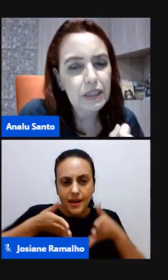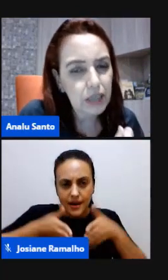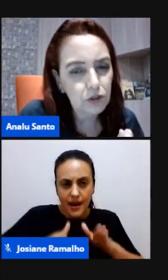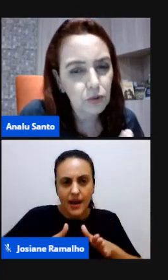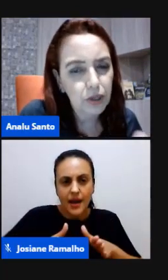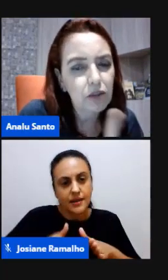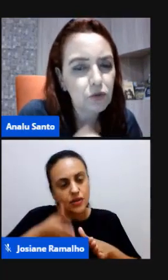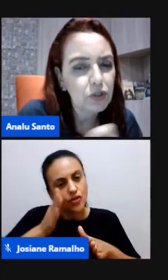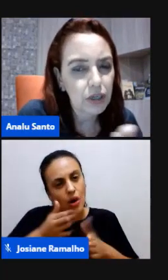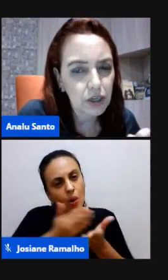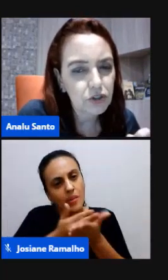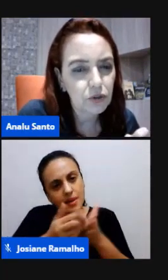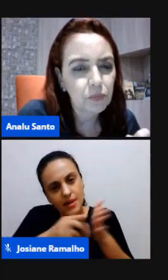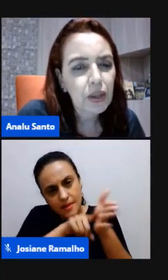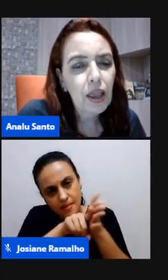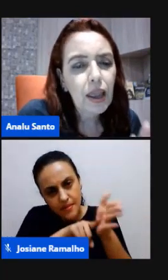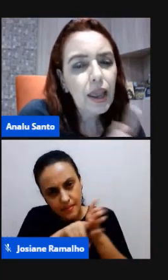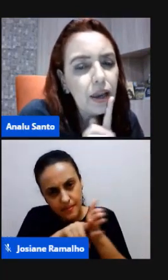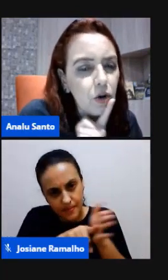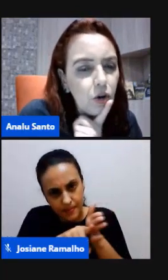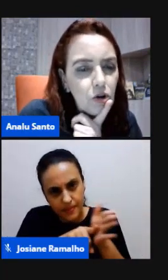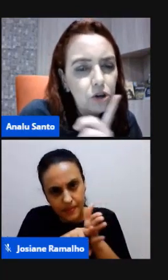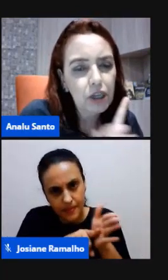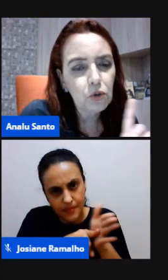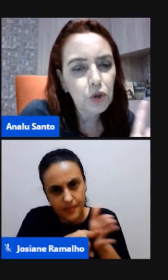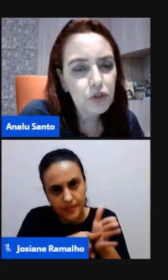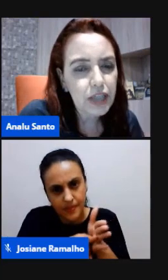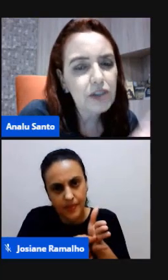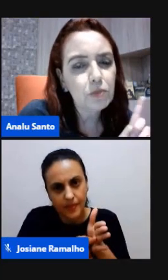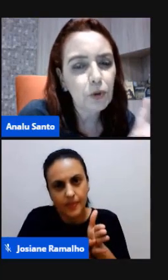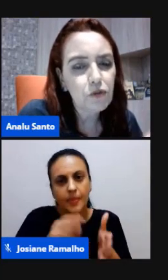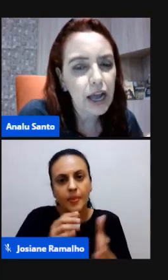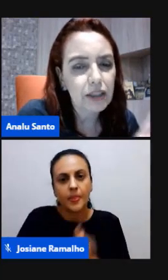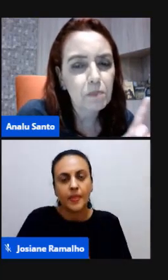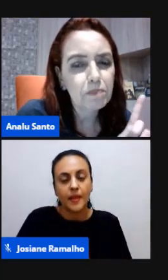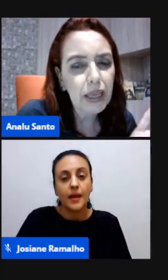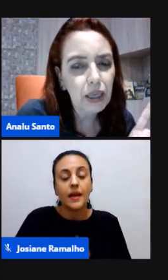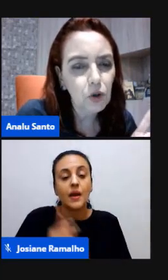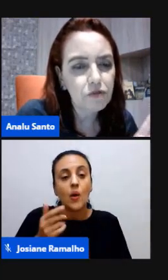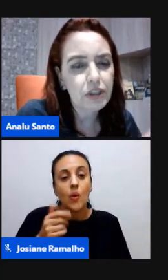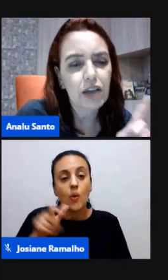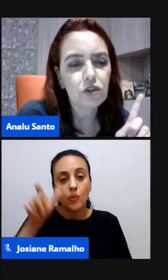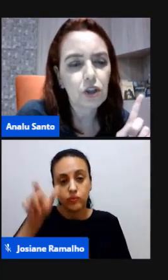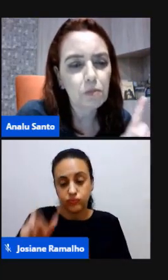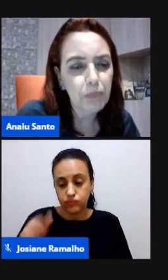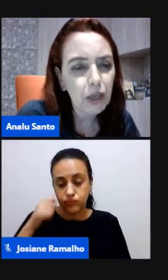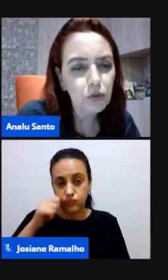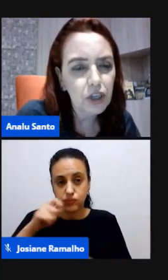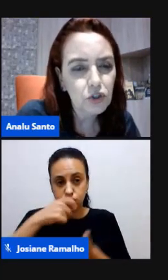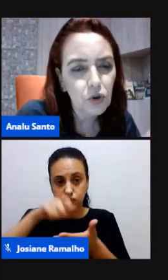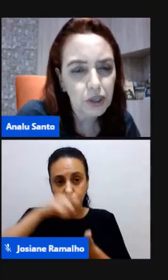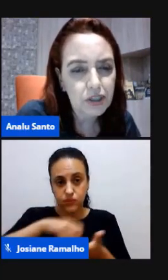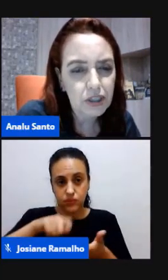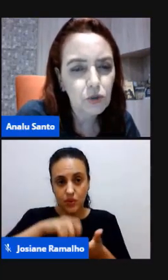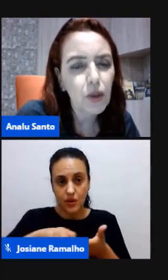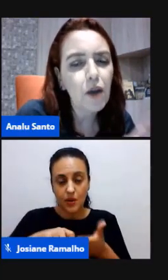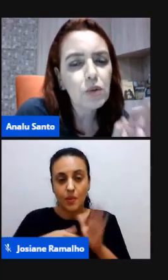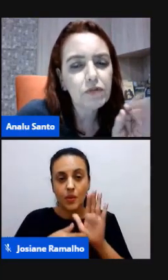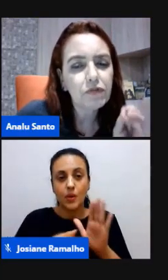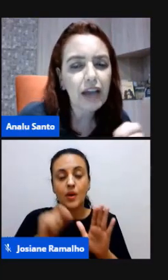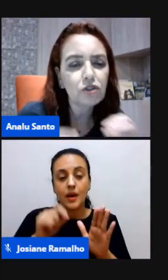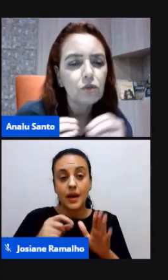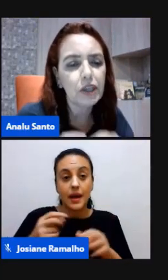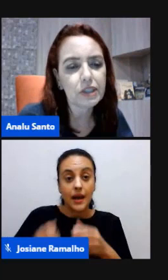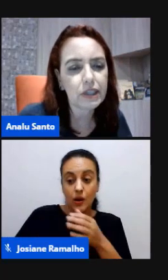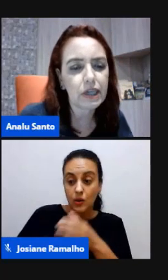essa pesquisadora, a Susan Angel, ela colocou que a curiosidade provocada pela novidade e pelo desconhecido é o